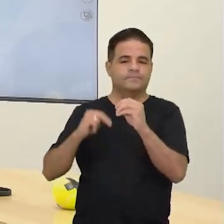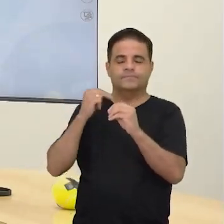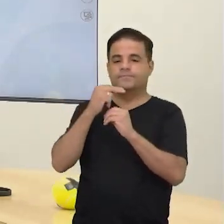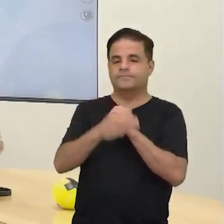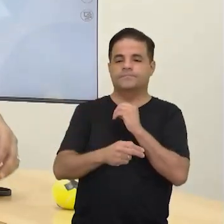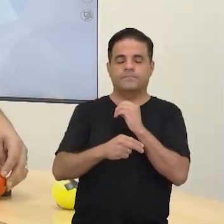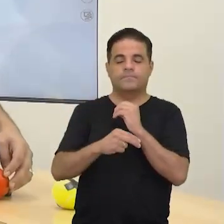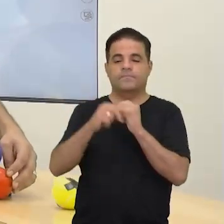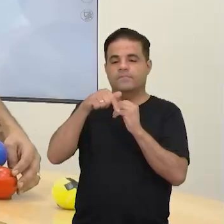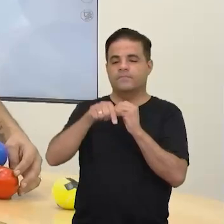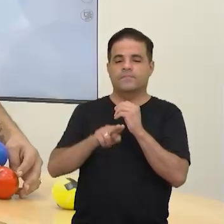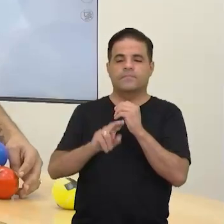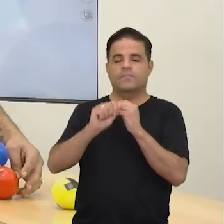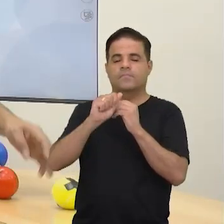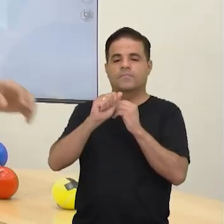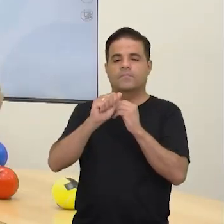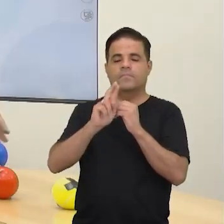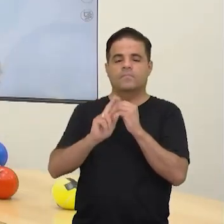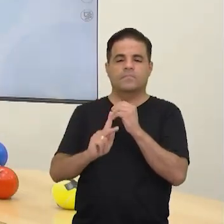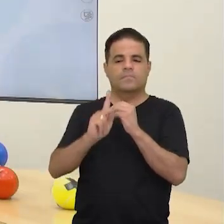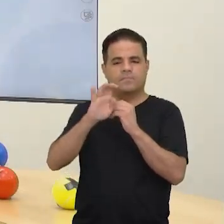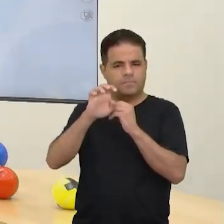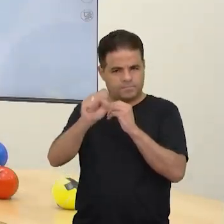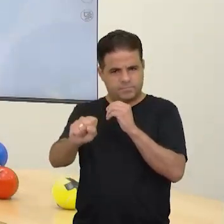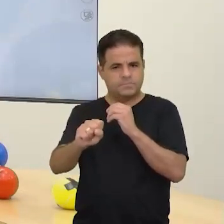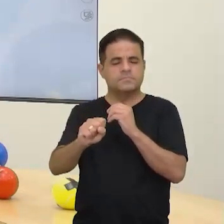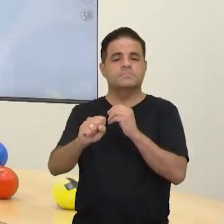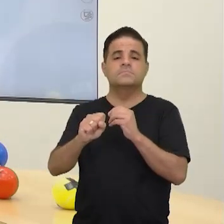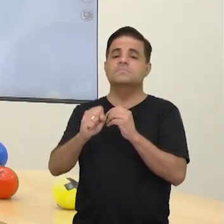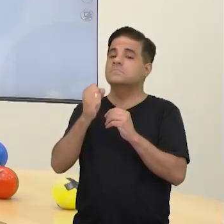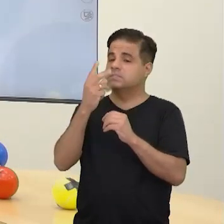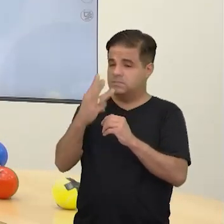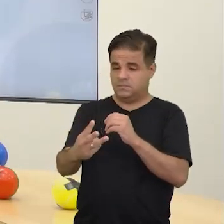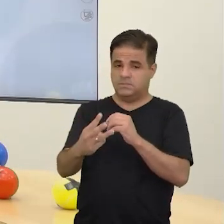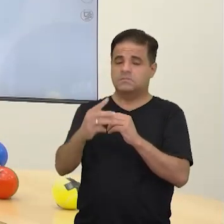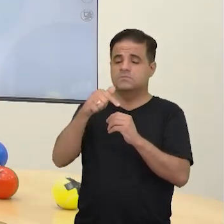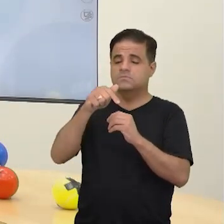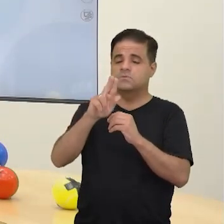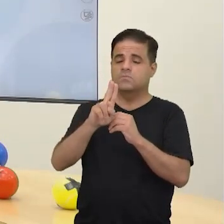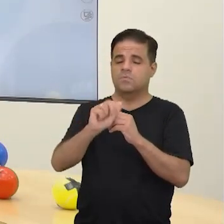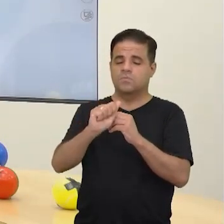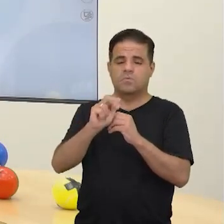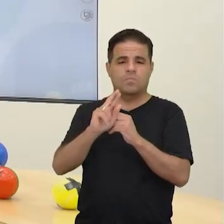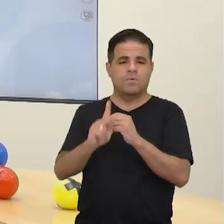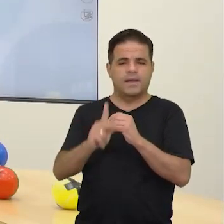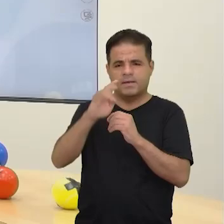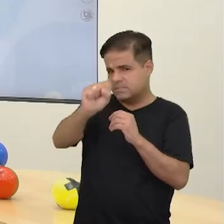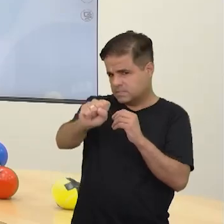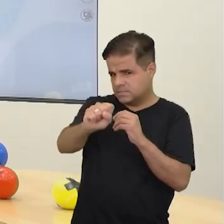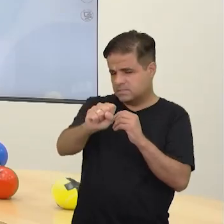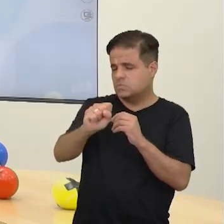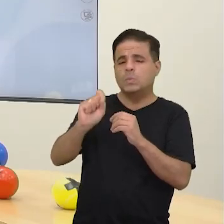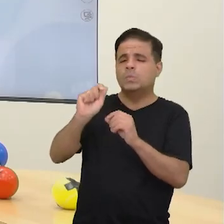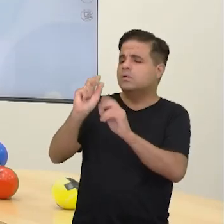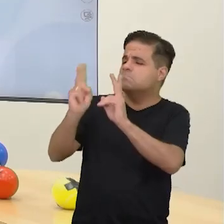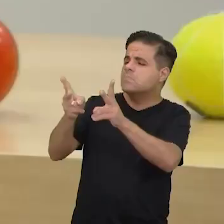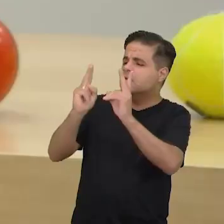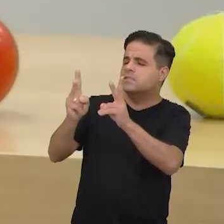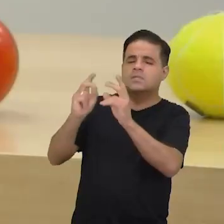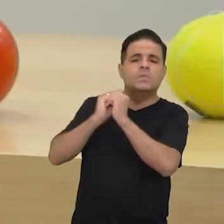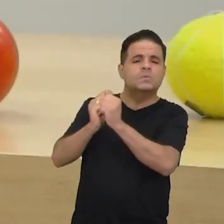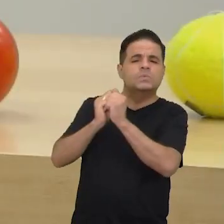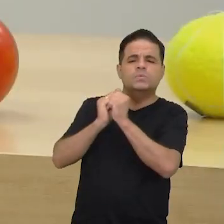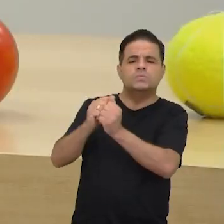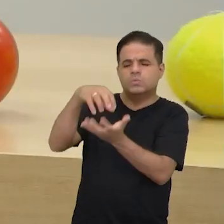quarks e o próton também são feitos de 3 quarks. E aí a pergunta é, então o que mantém o próton junto